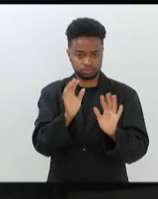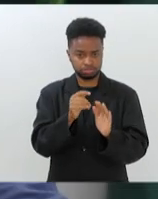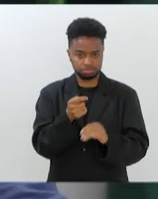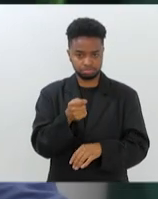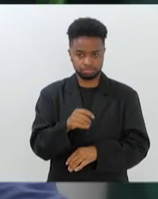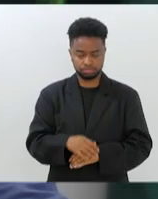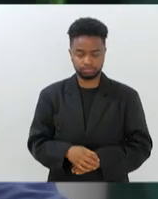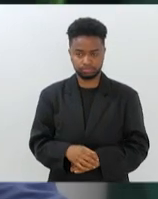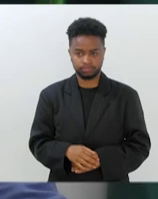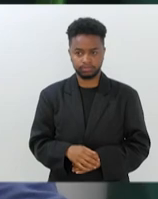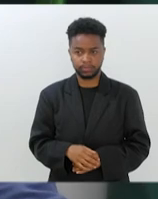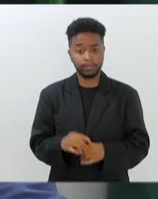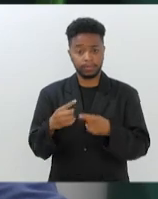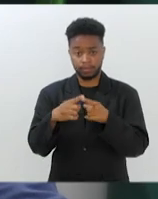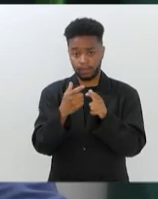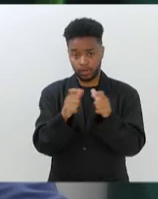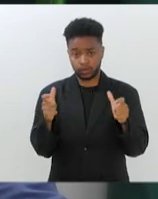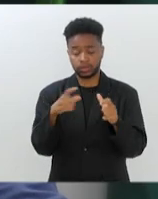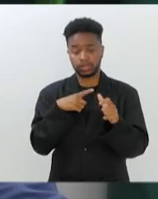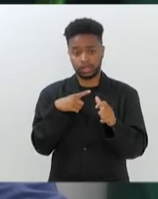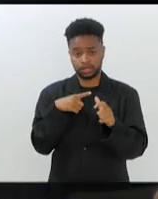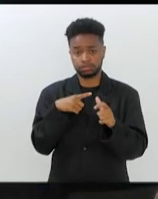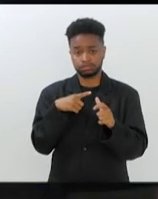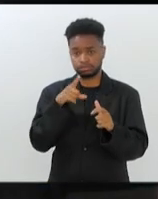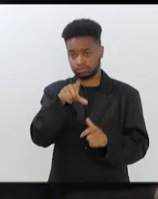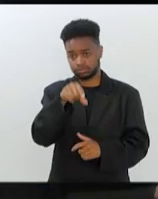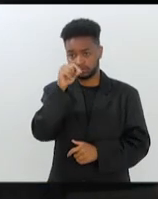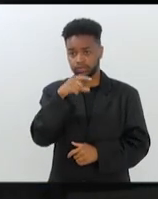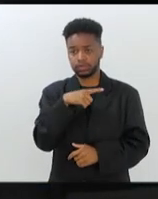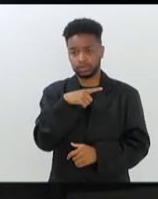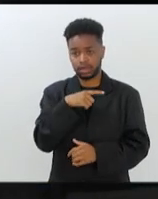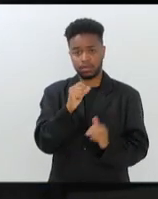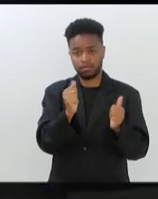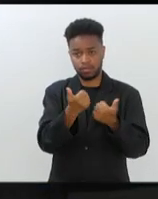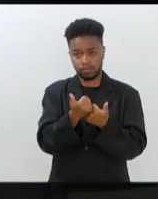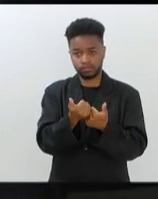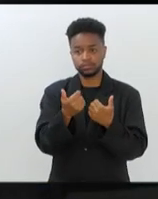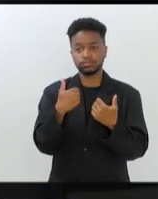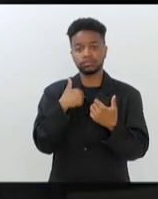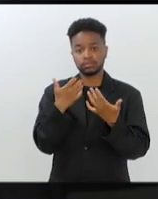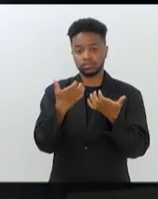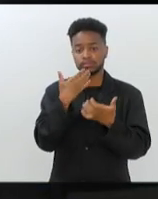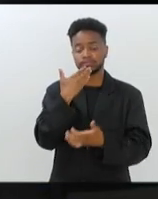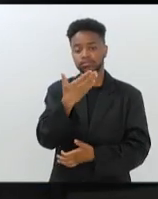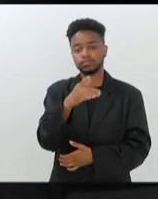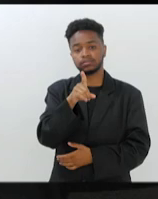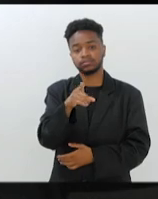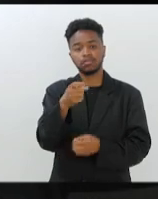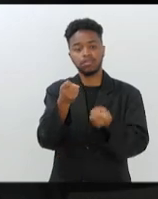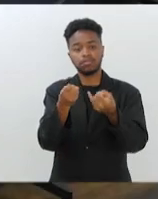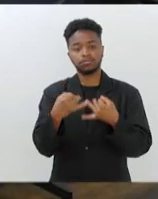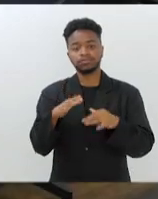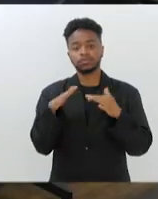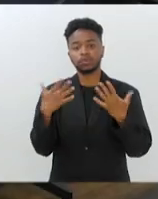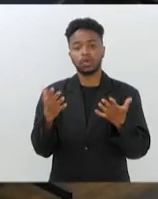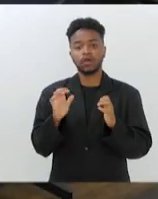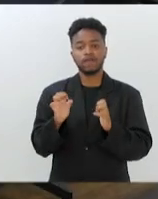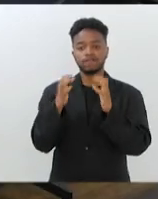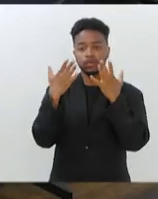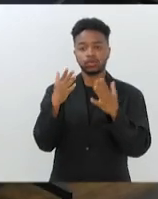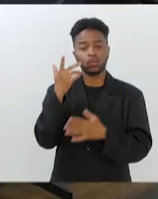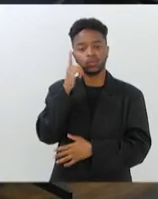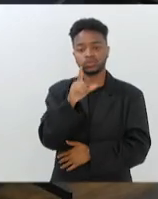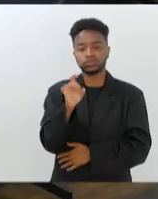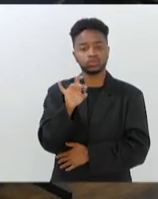eventos tem indicações tem padrinhos quero que a senhora me Cite os eventos que conseguiram por natureza